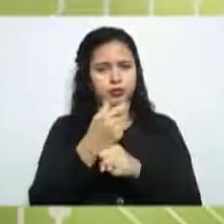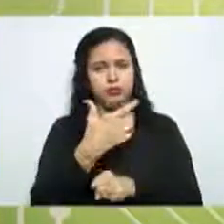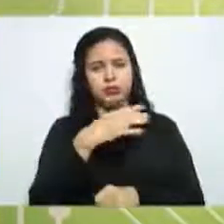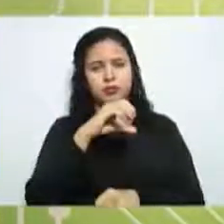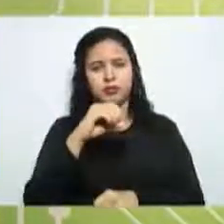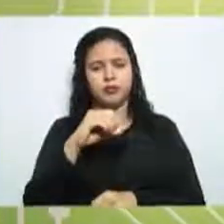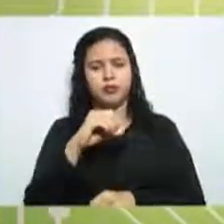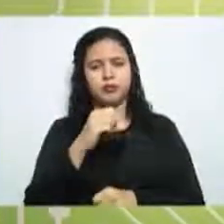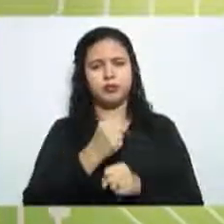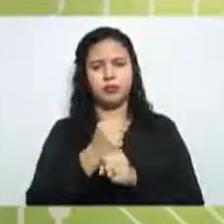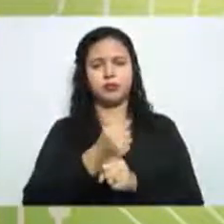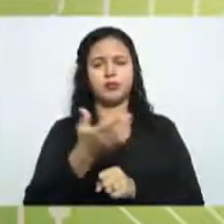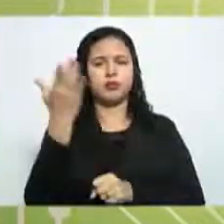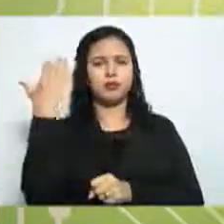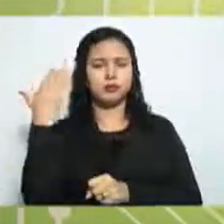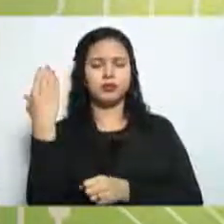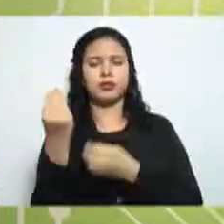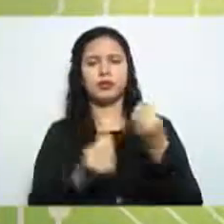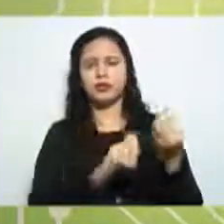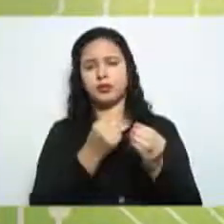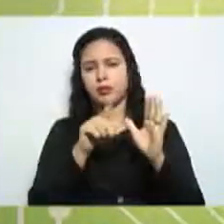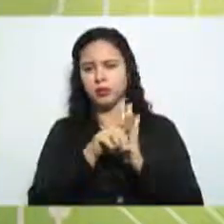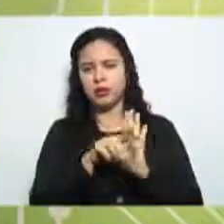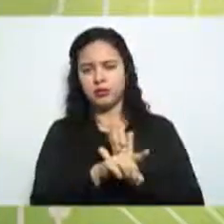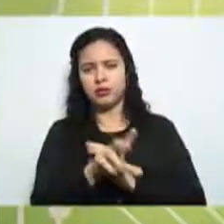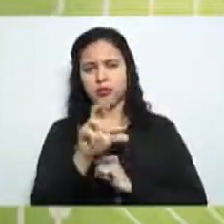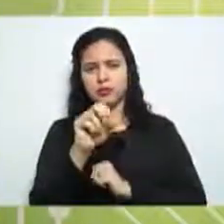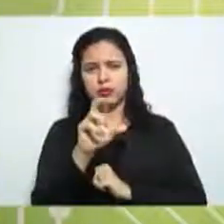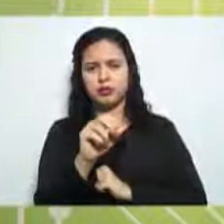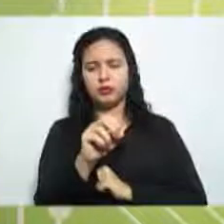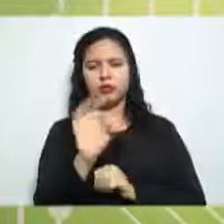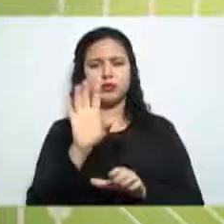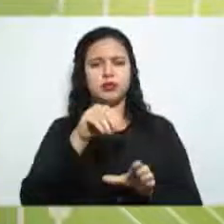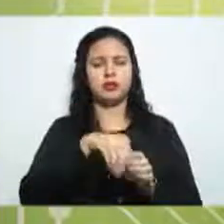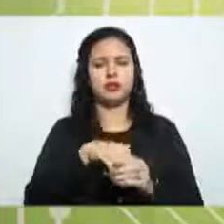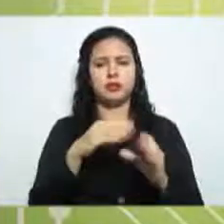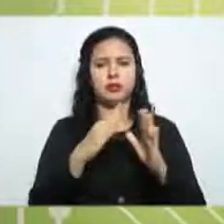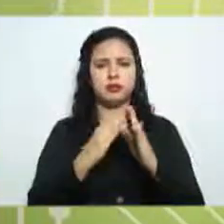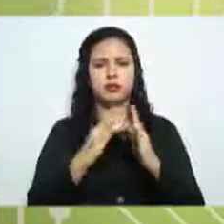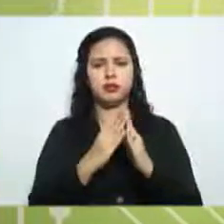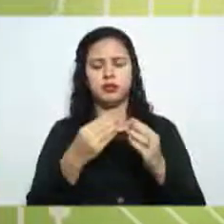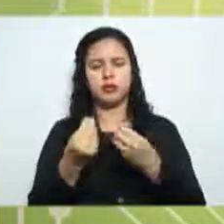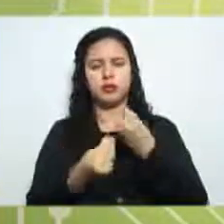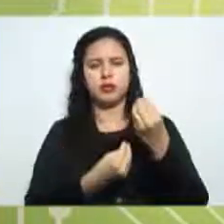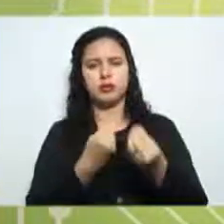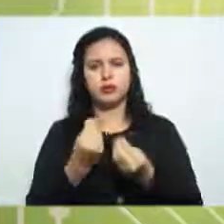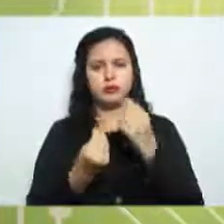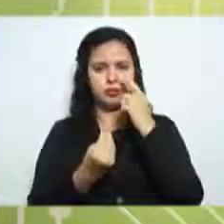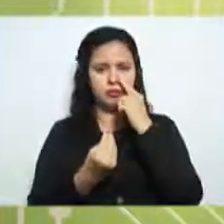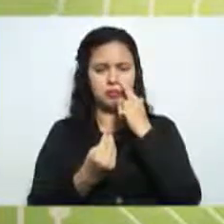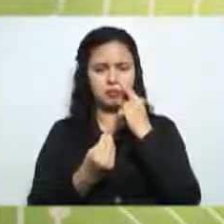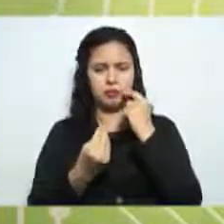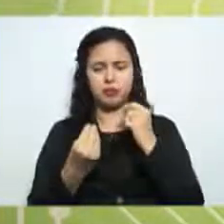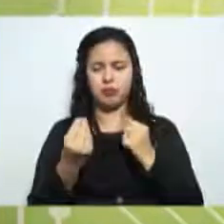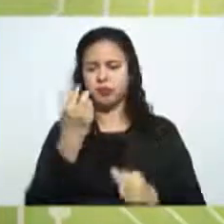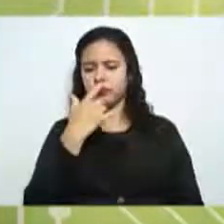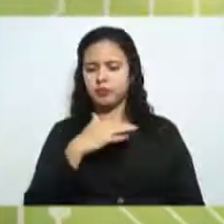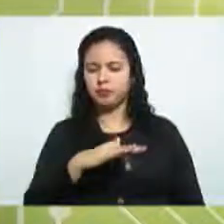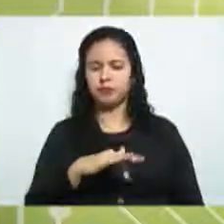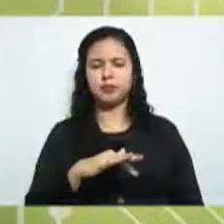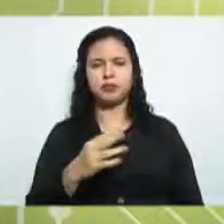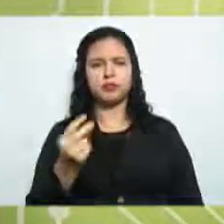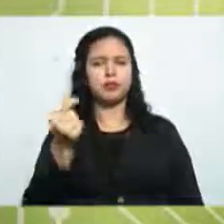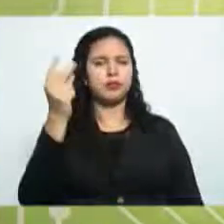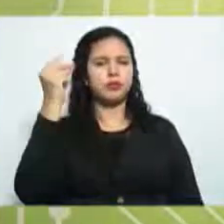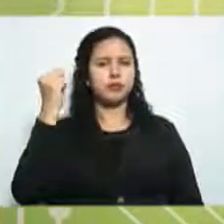pode perguntar, pergunta para tua avó o que ela tinha na casa dela, pergunta para os seus pais como que eles lembram que foi a infância deles, o que eles